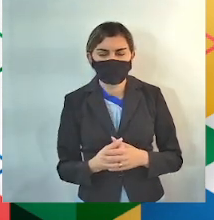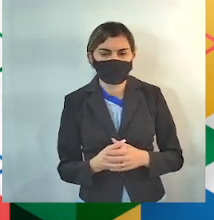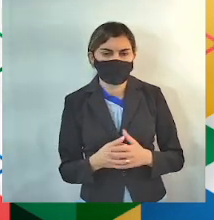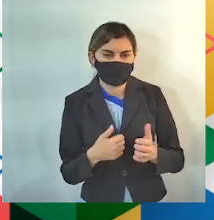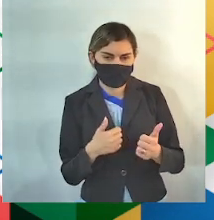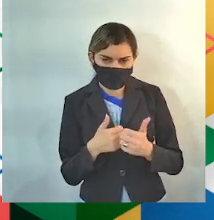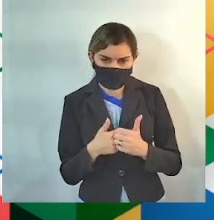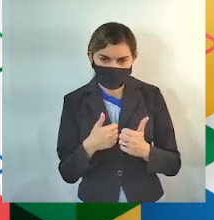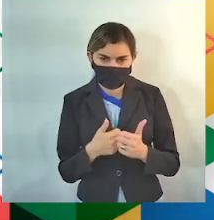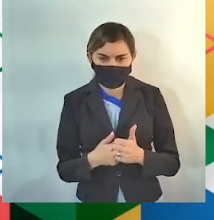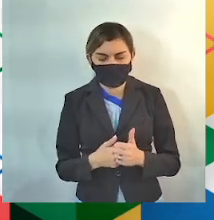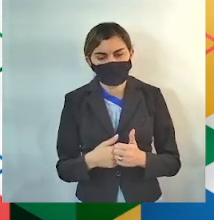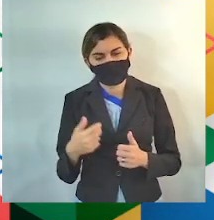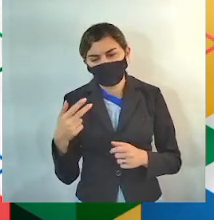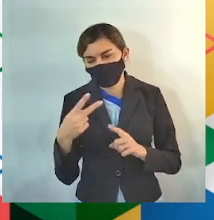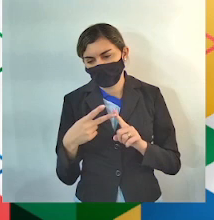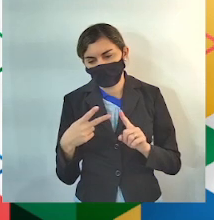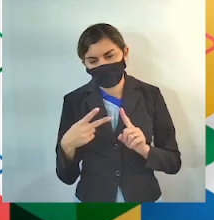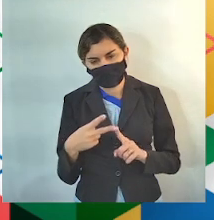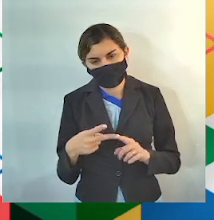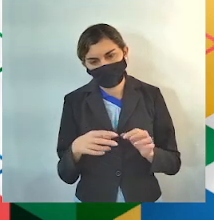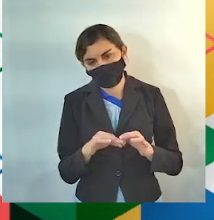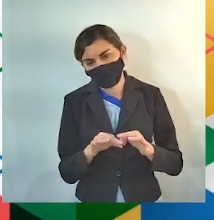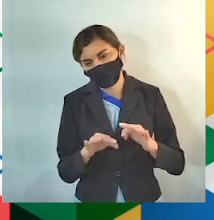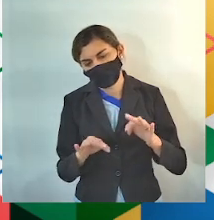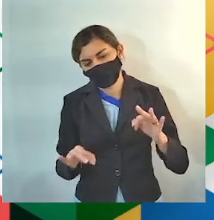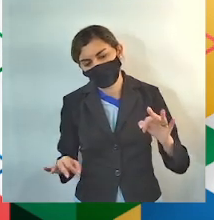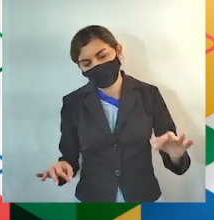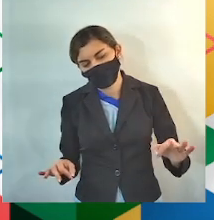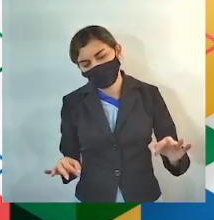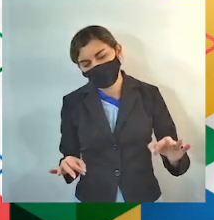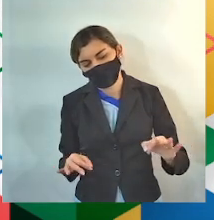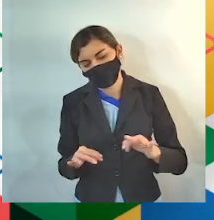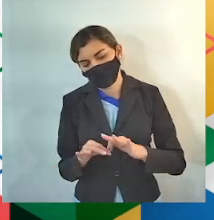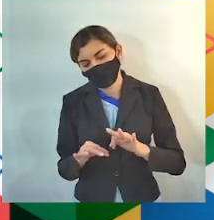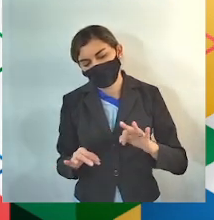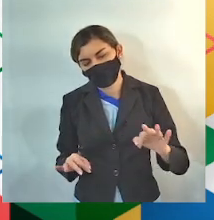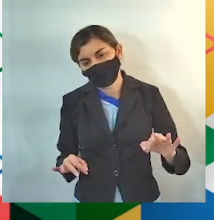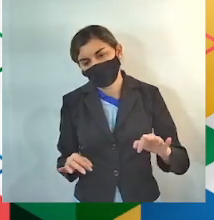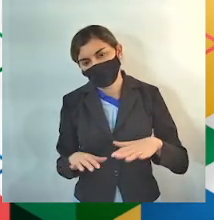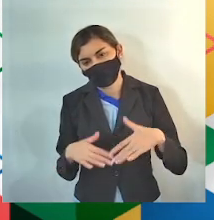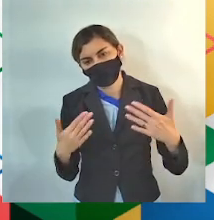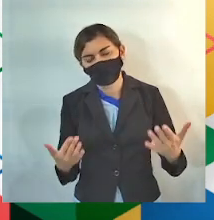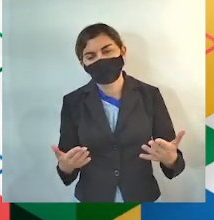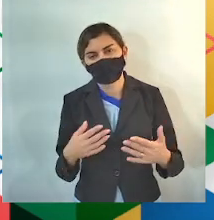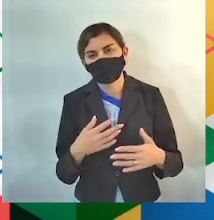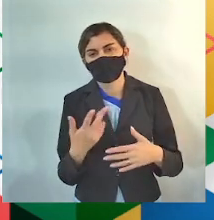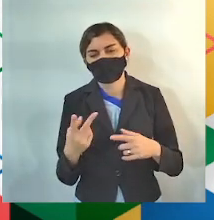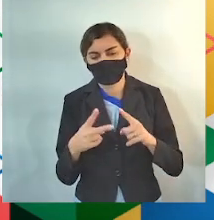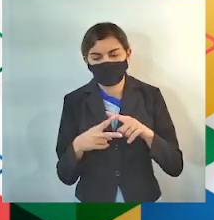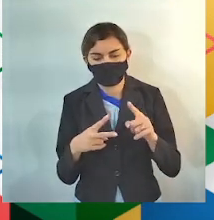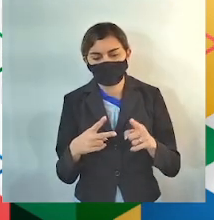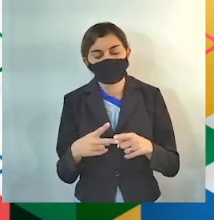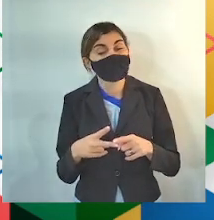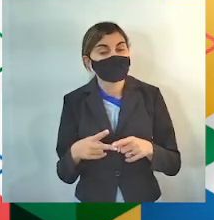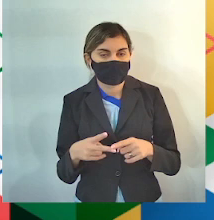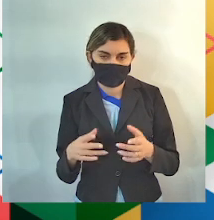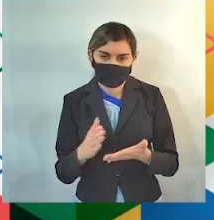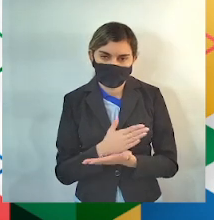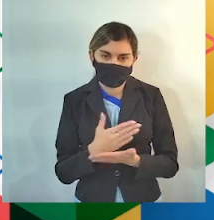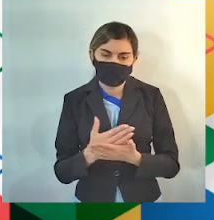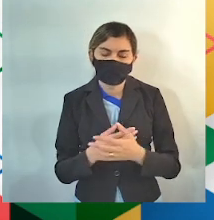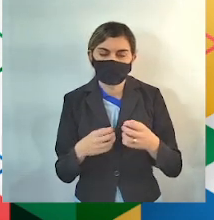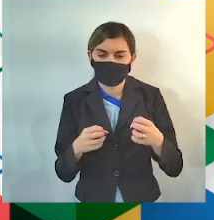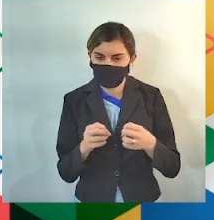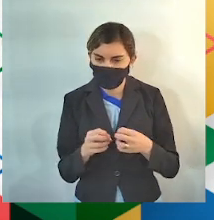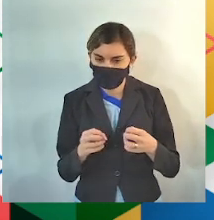perto. E no segundo, ó, these books. Ambas situações, os livros estão